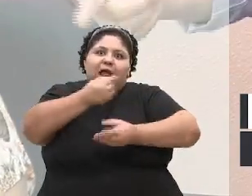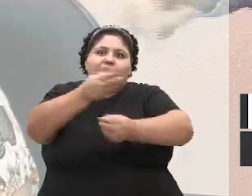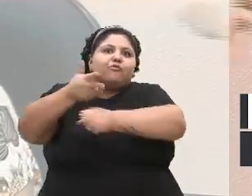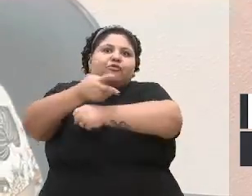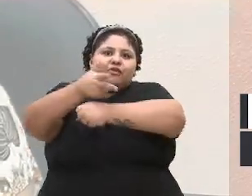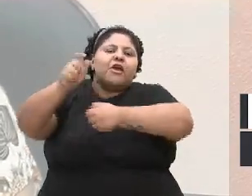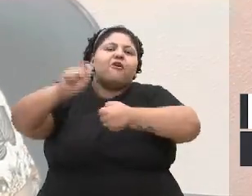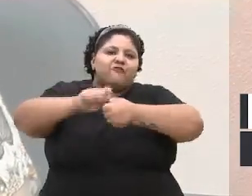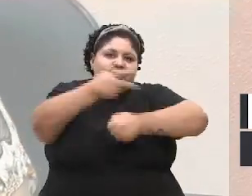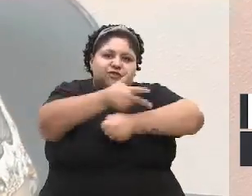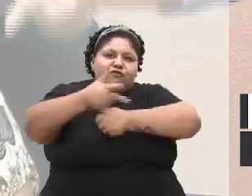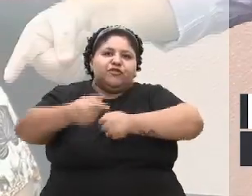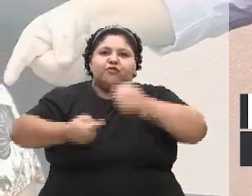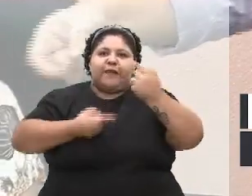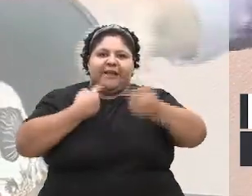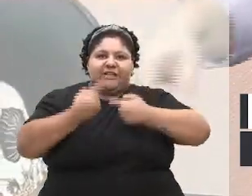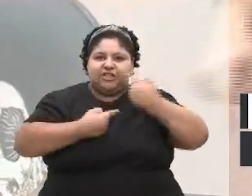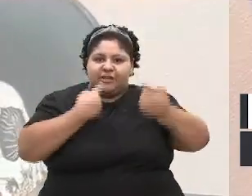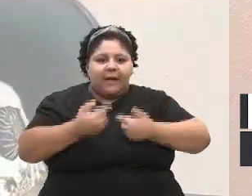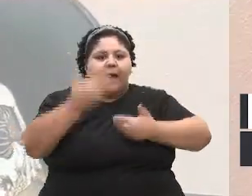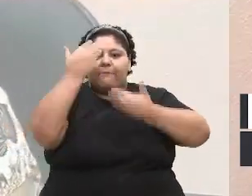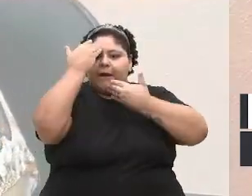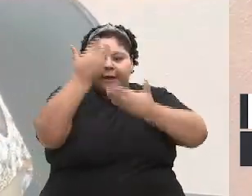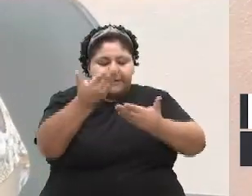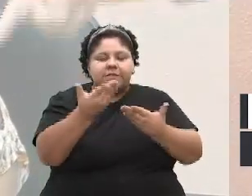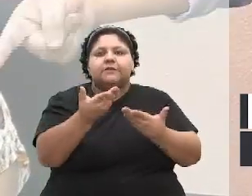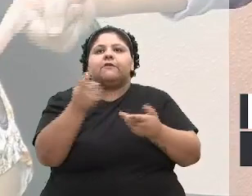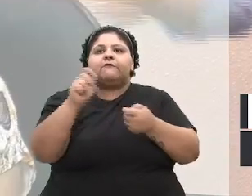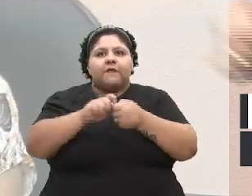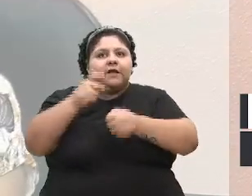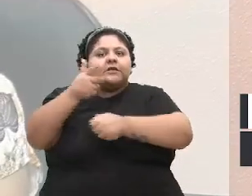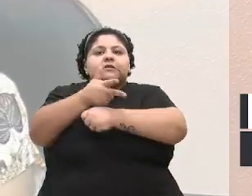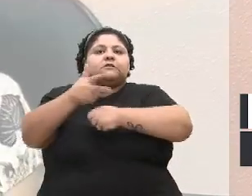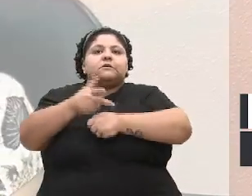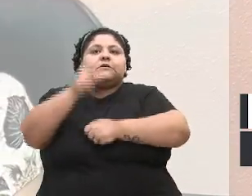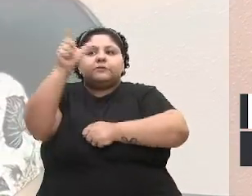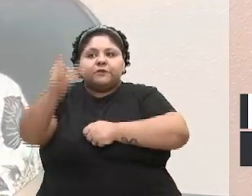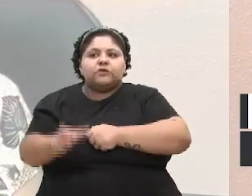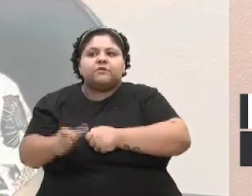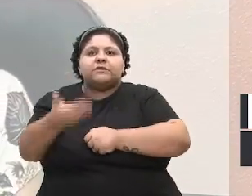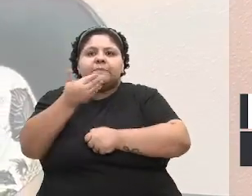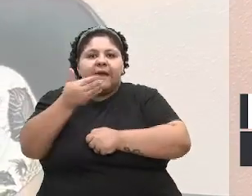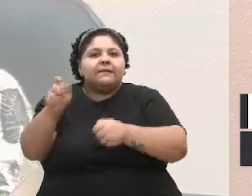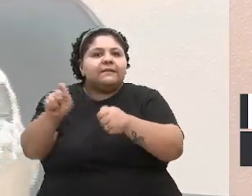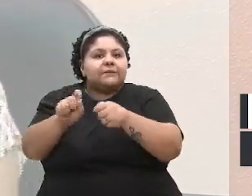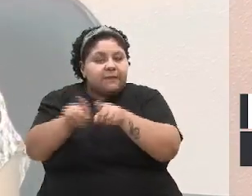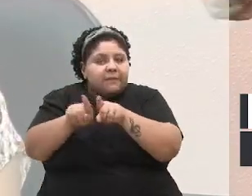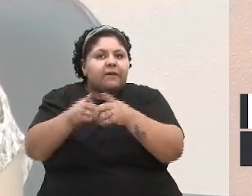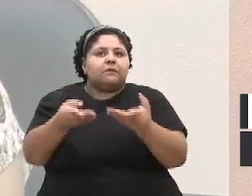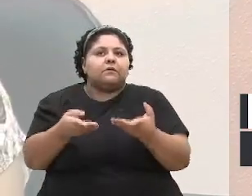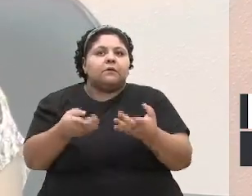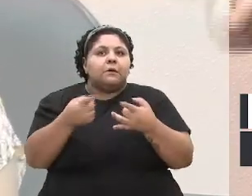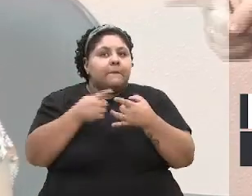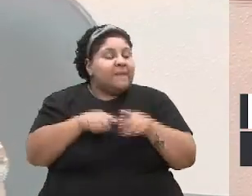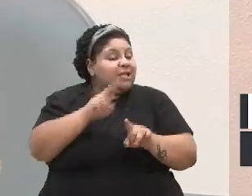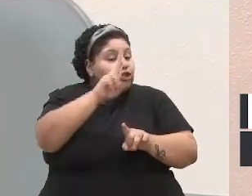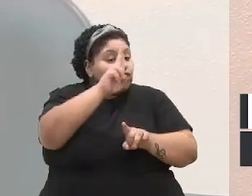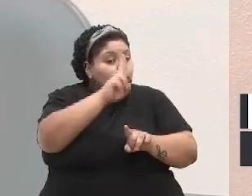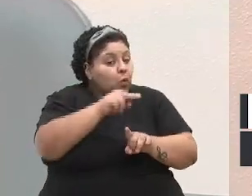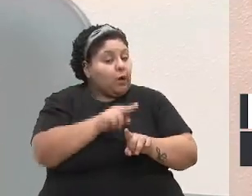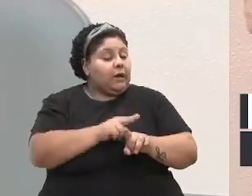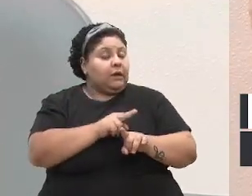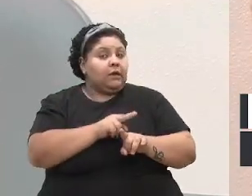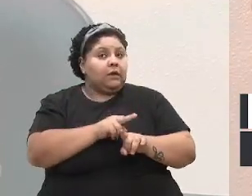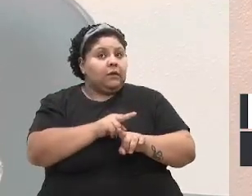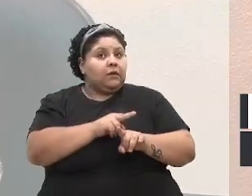para criticar, faço vídeo para agradecer e faço vídeo quando as pessoas pedem. Mas nunca botei